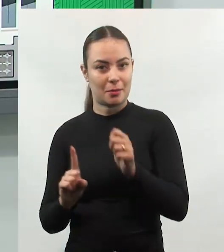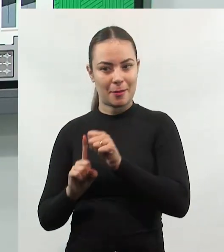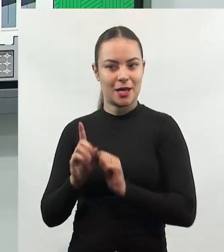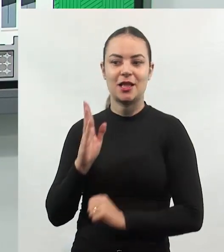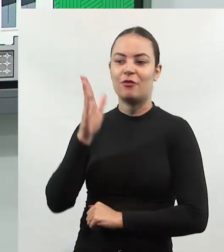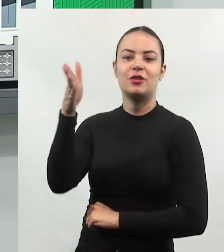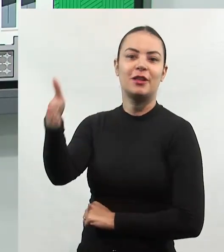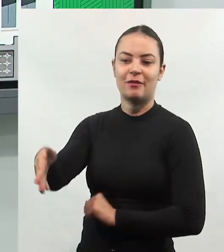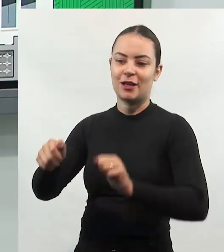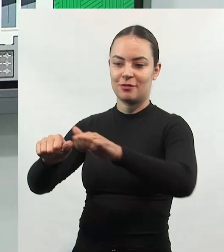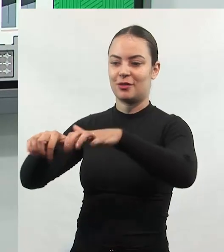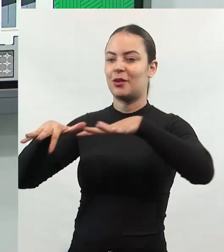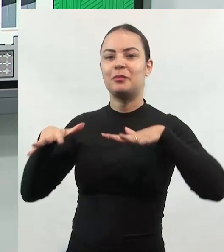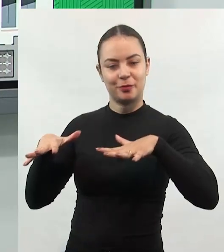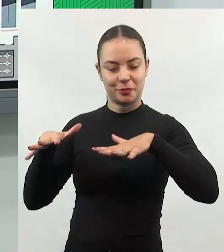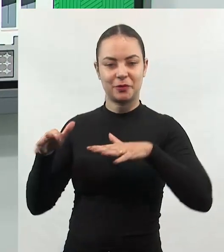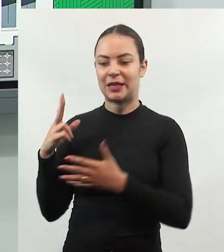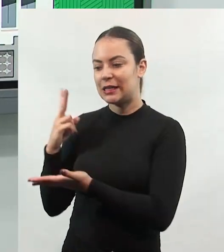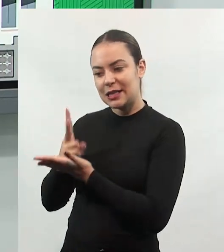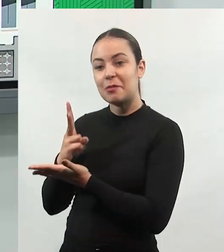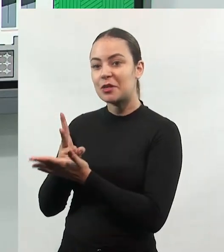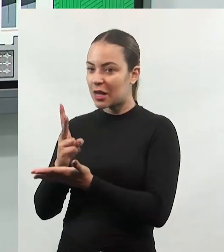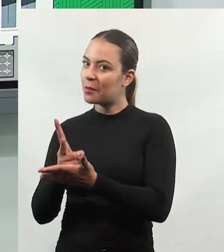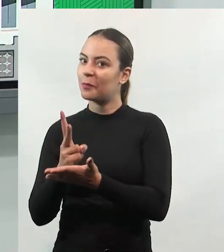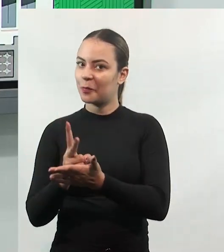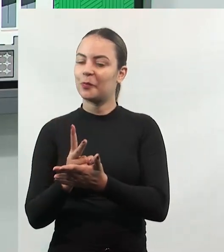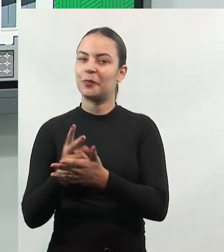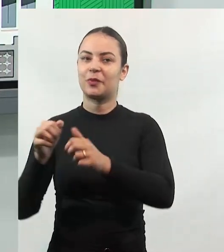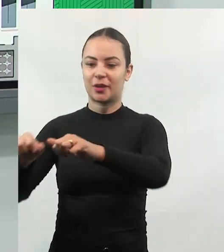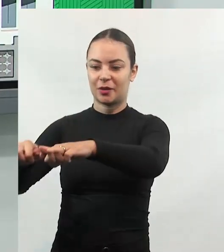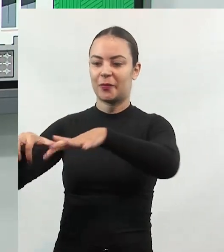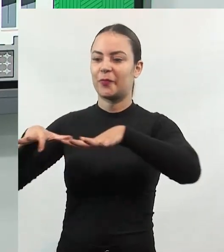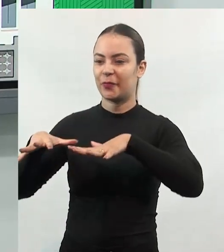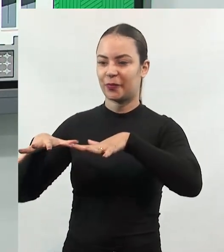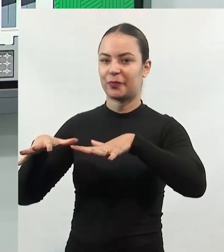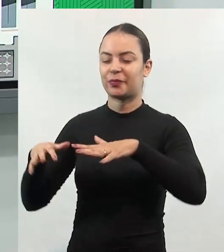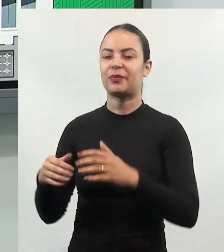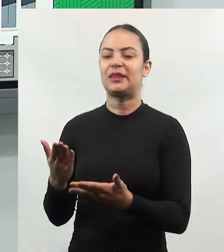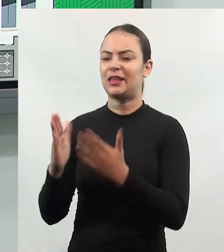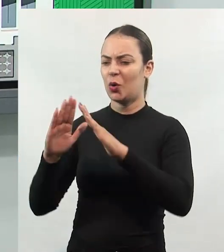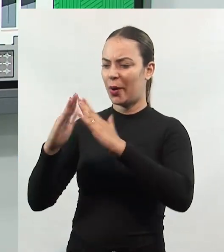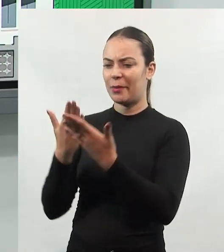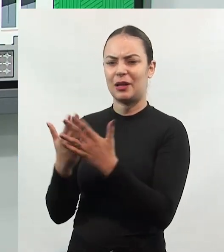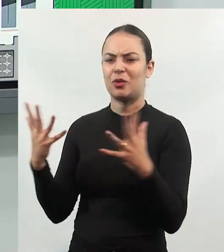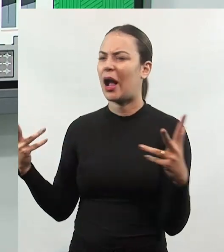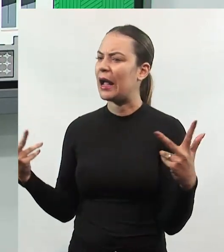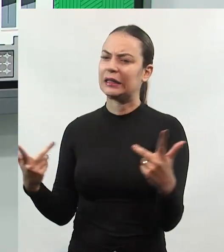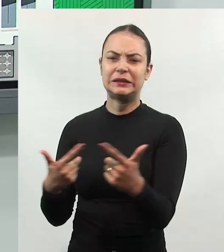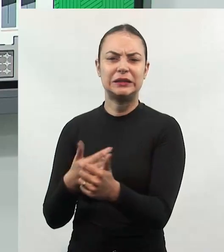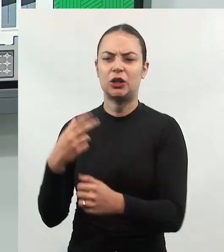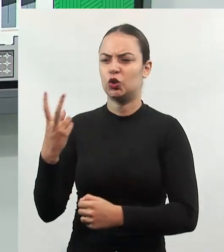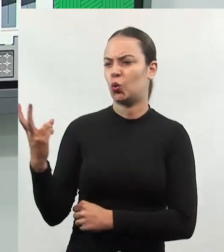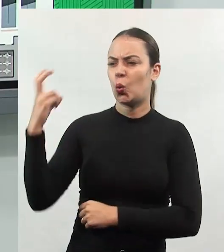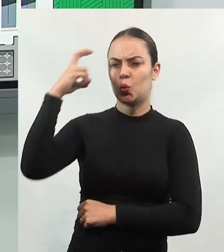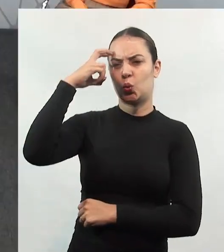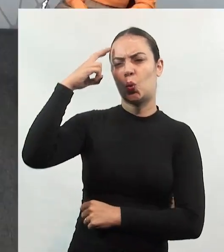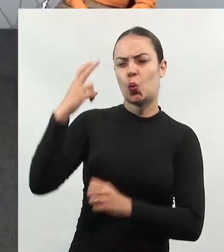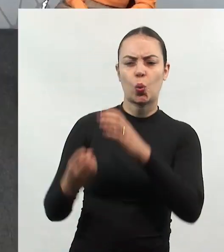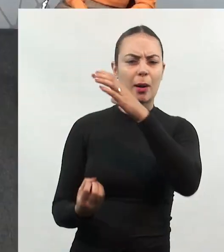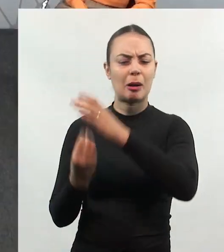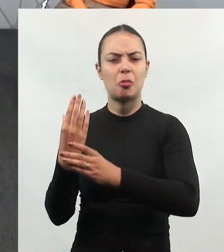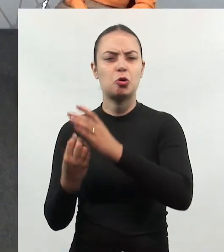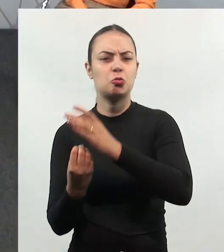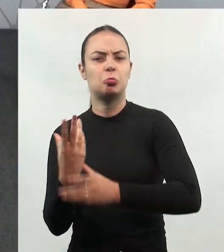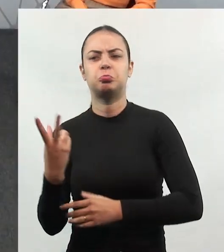alunos interagissem, criassem, produzissem, participassem desse processo mesmo efervescente educacional. Trouxessem seus